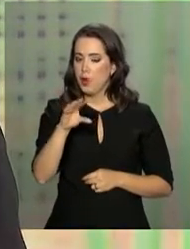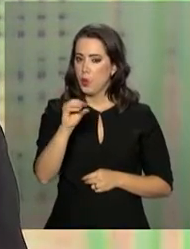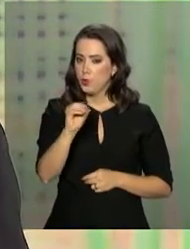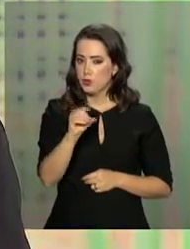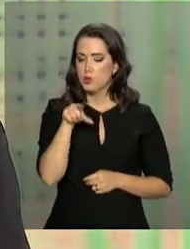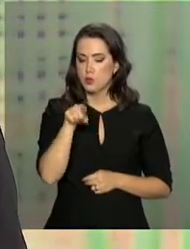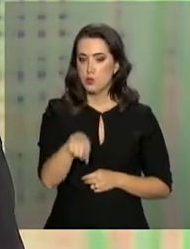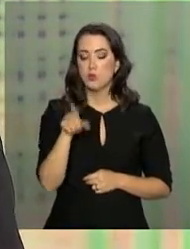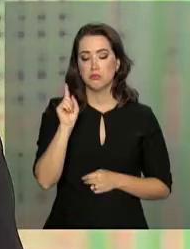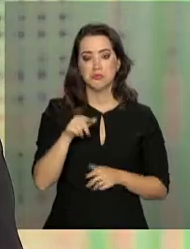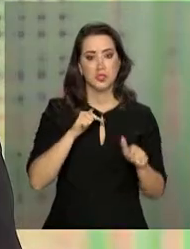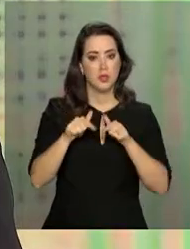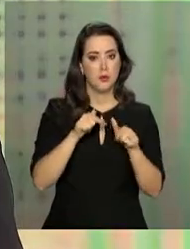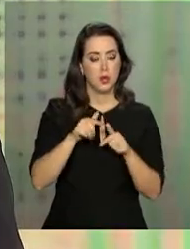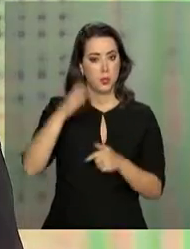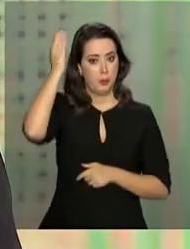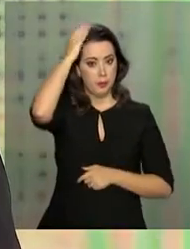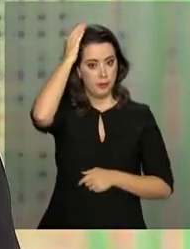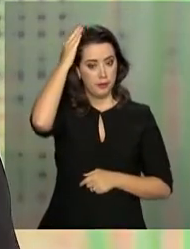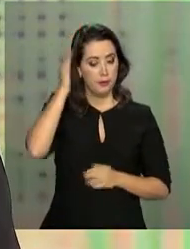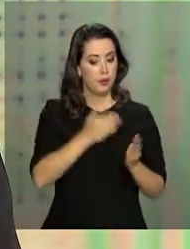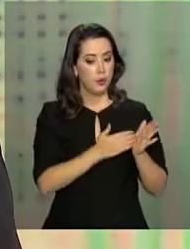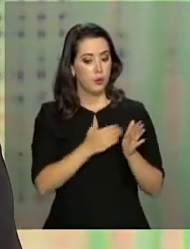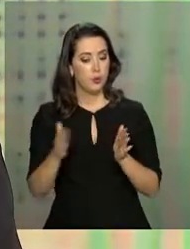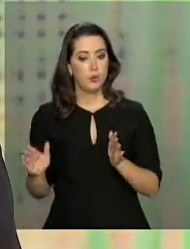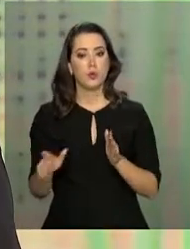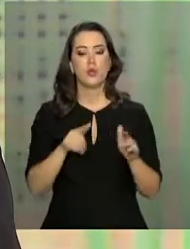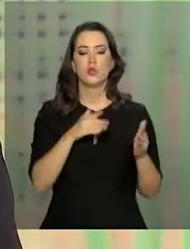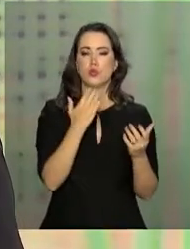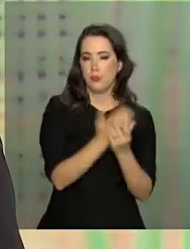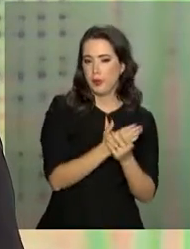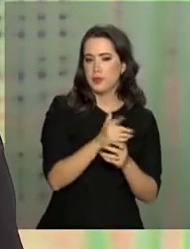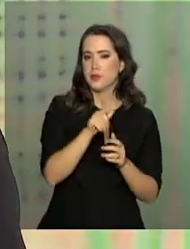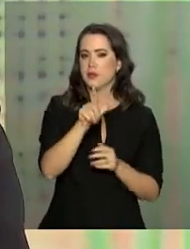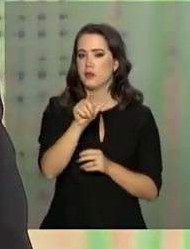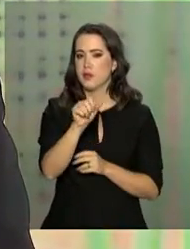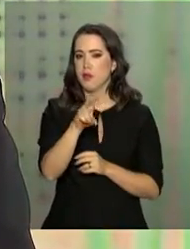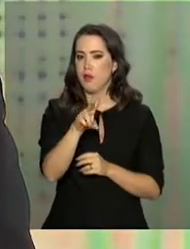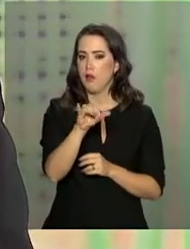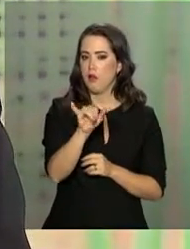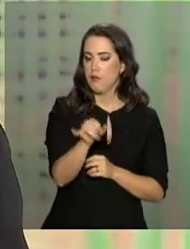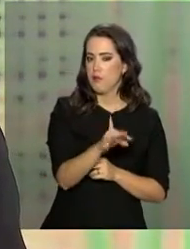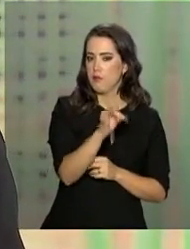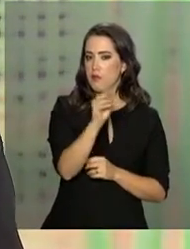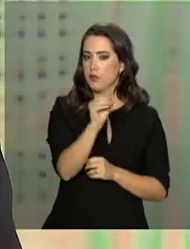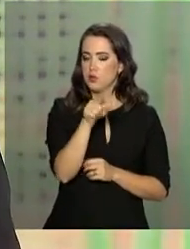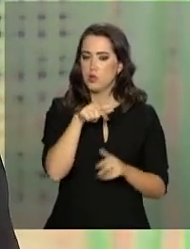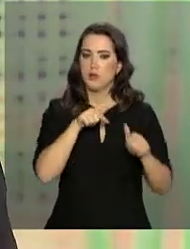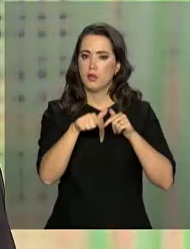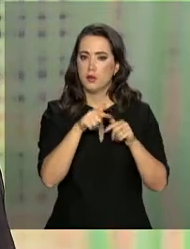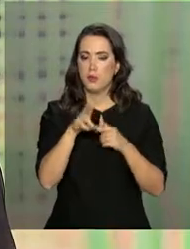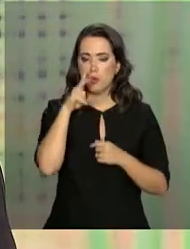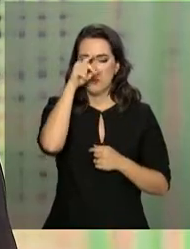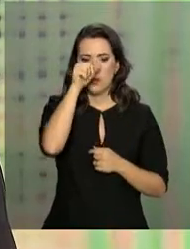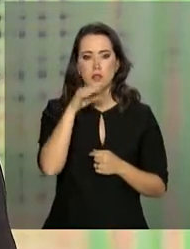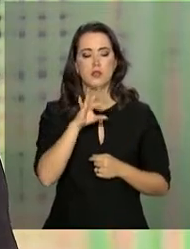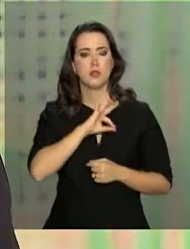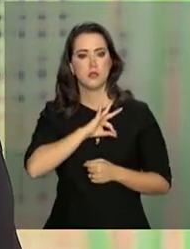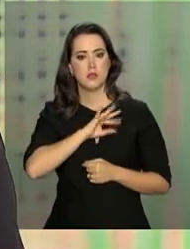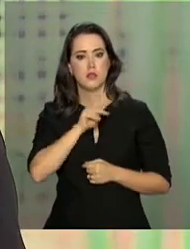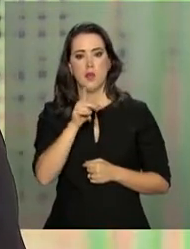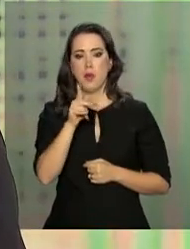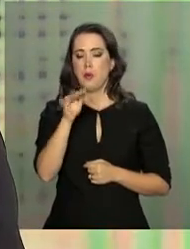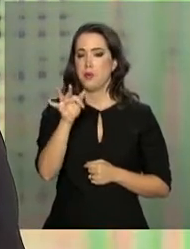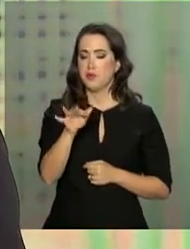ele tem a missão de vamos dizer assim fortalecer a polícia federal e que a polícia